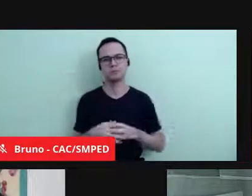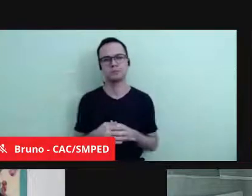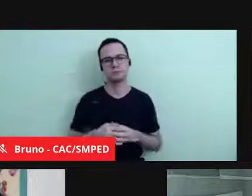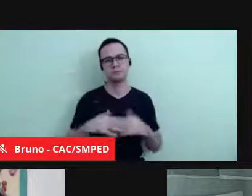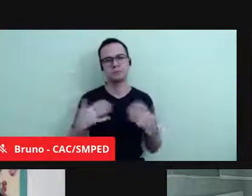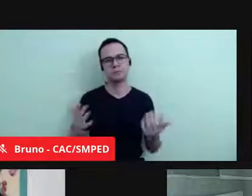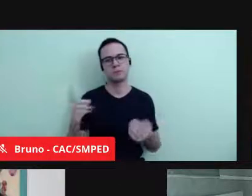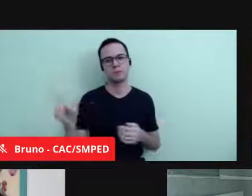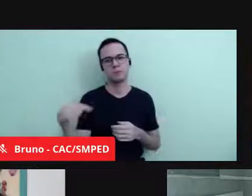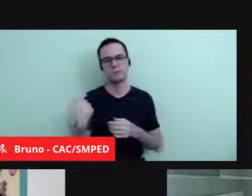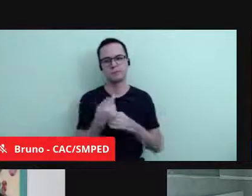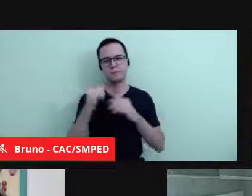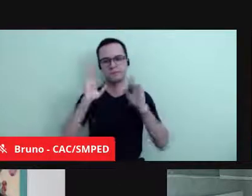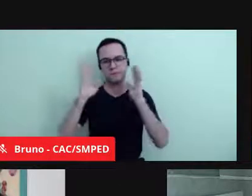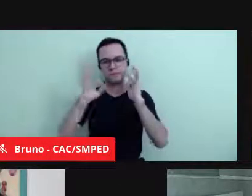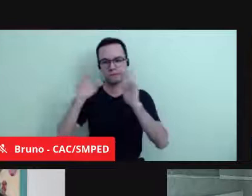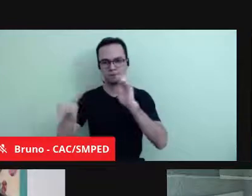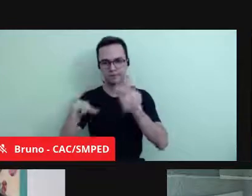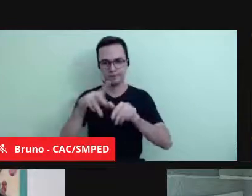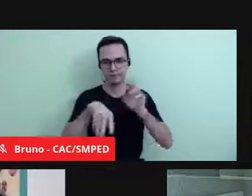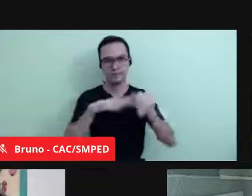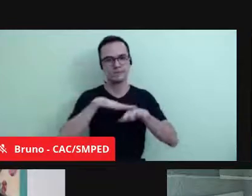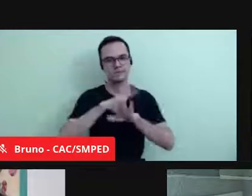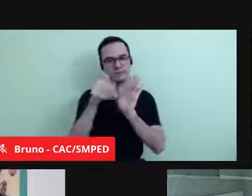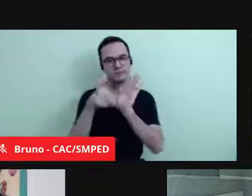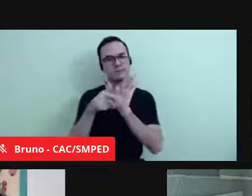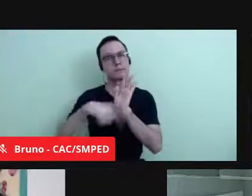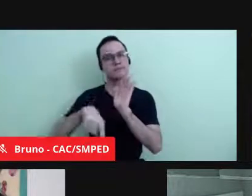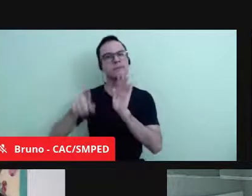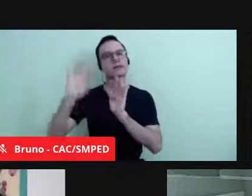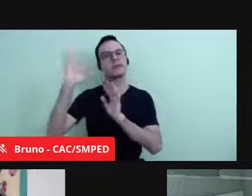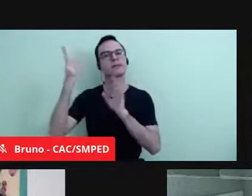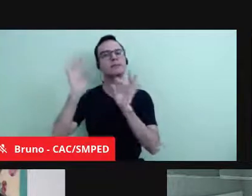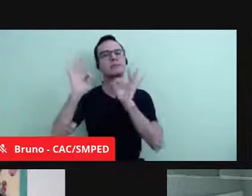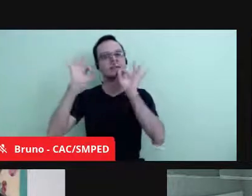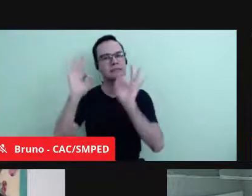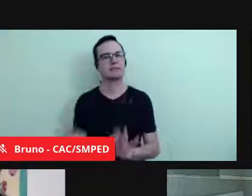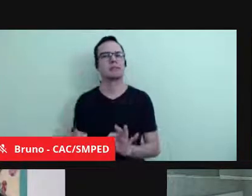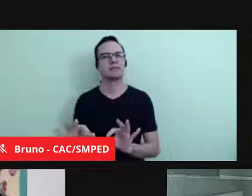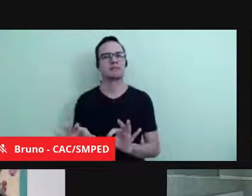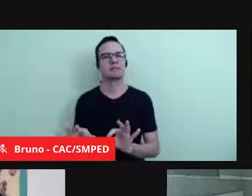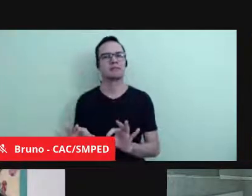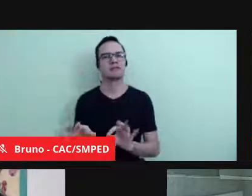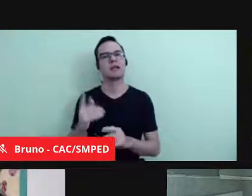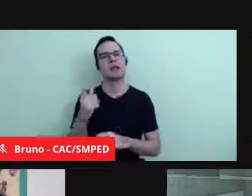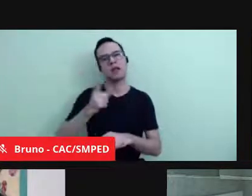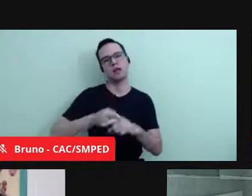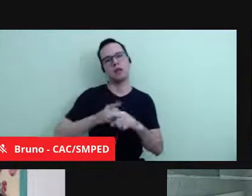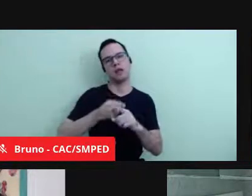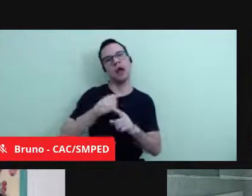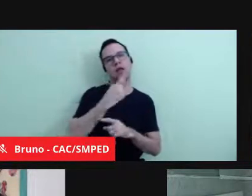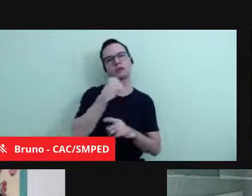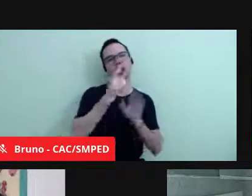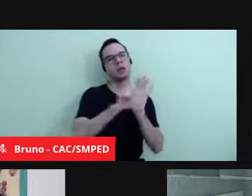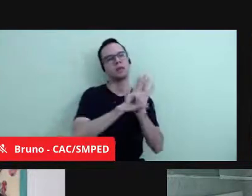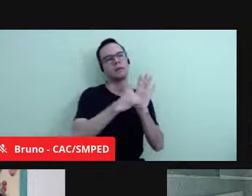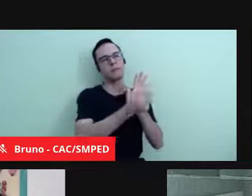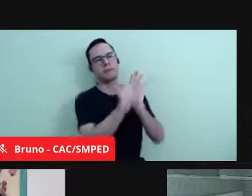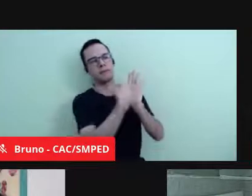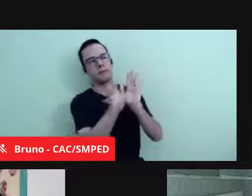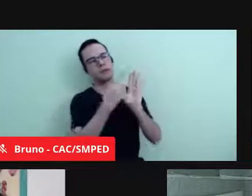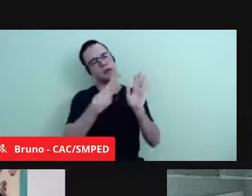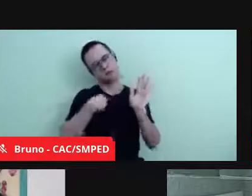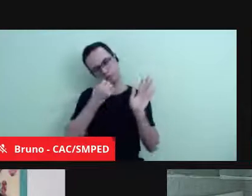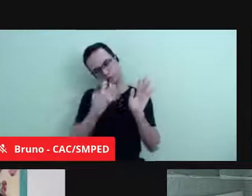a gente pensa nessa diversidade como um todo, a gente acaba garantindo, fazendo, não porque existe uma lei, não porque somos